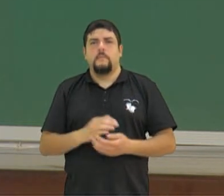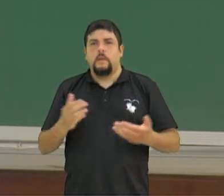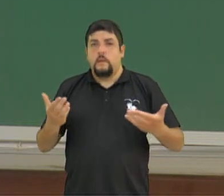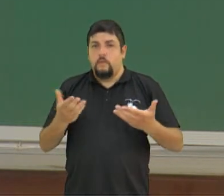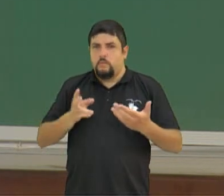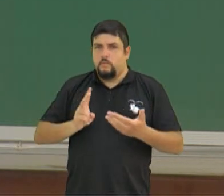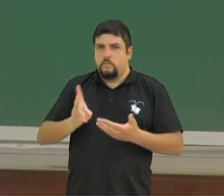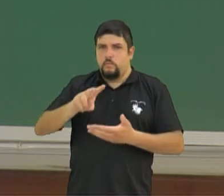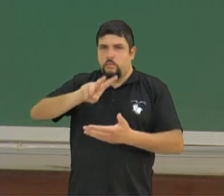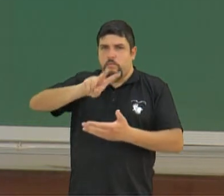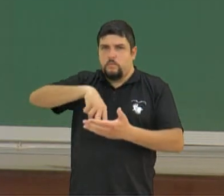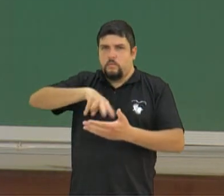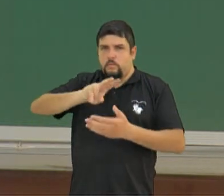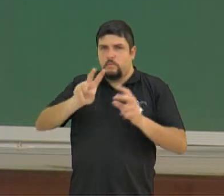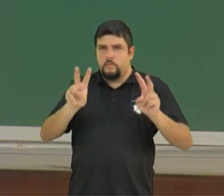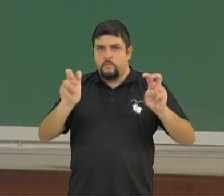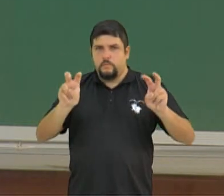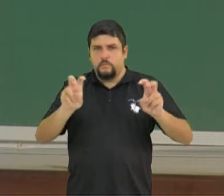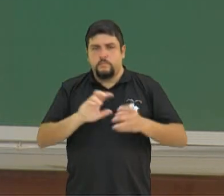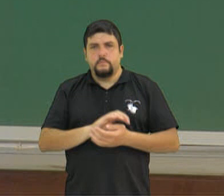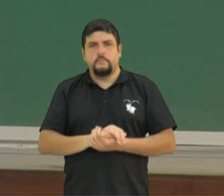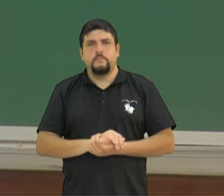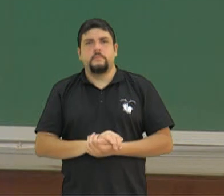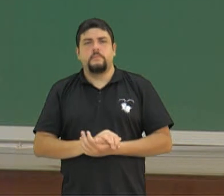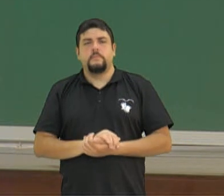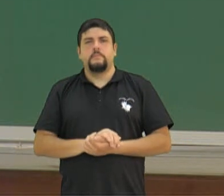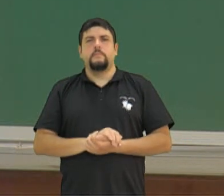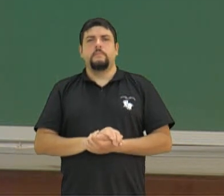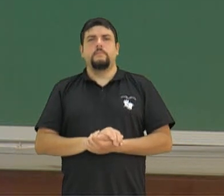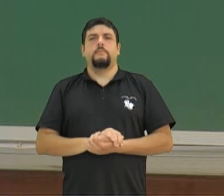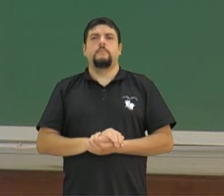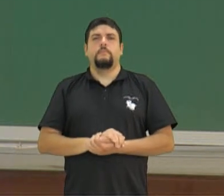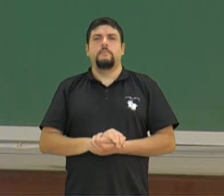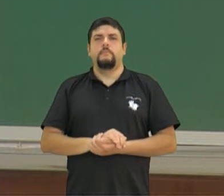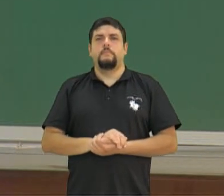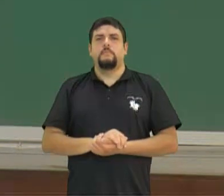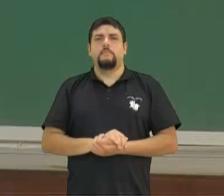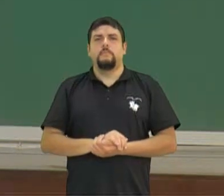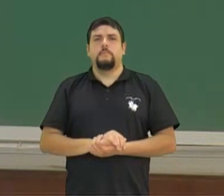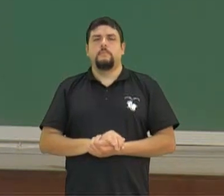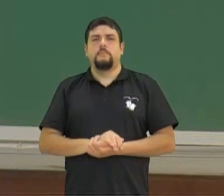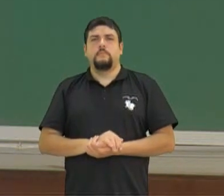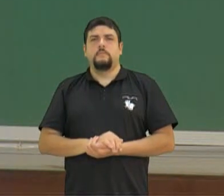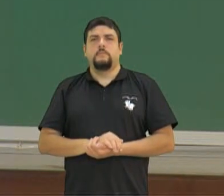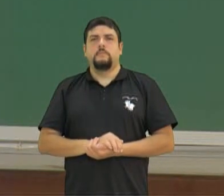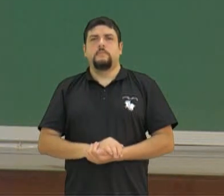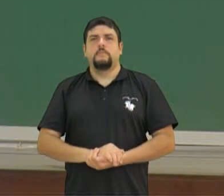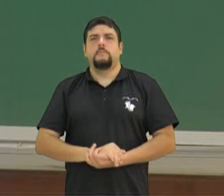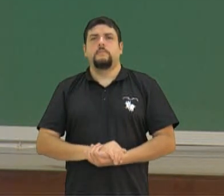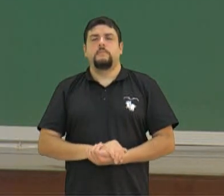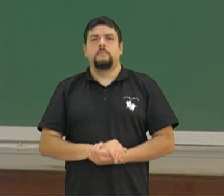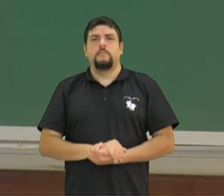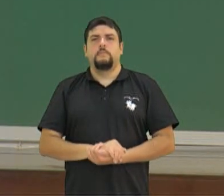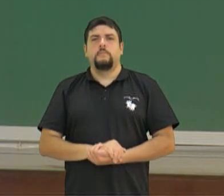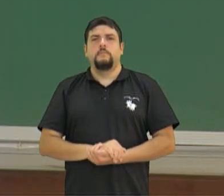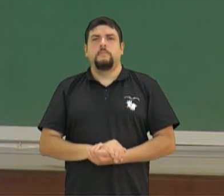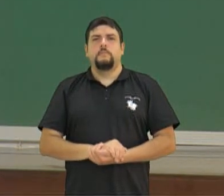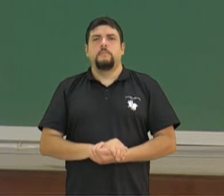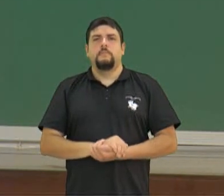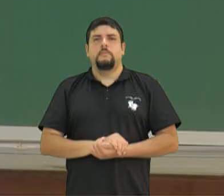a respeito deste tema. La gimnasia, el deporte mais praticado. Según la encuesta,